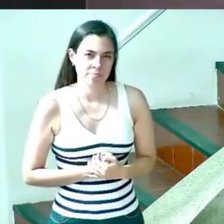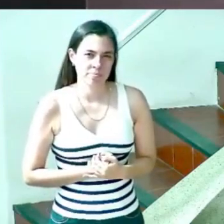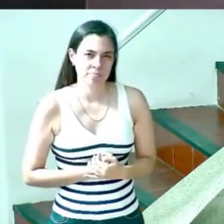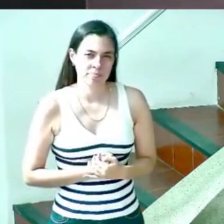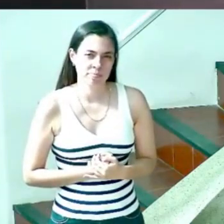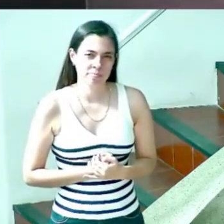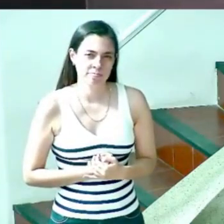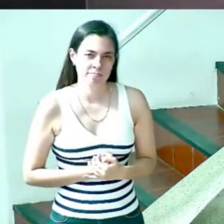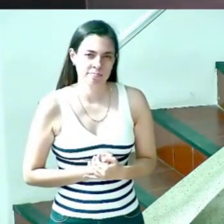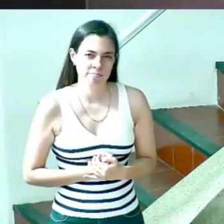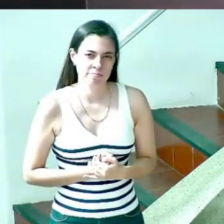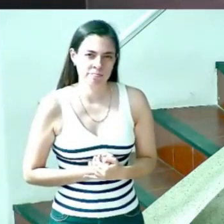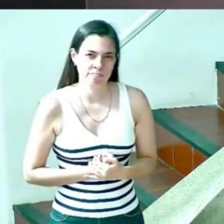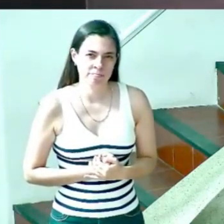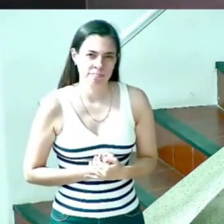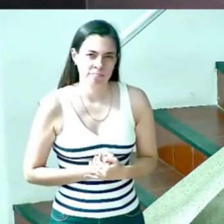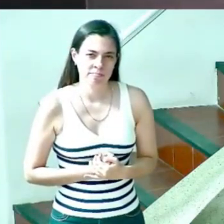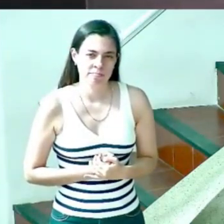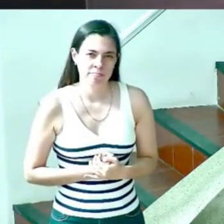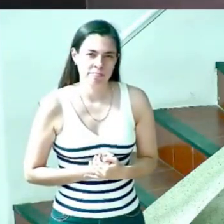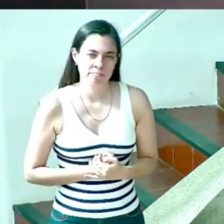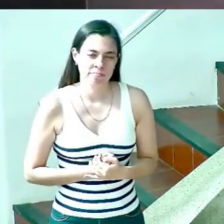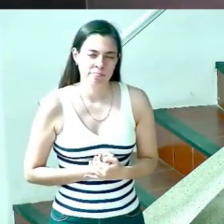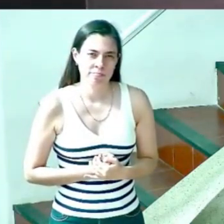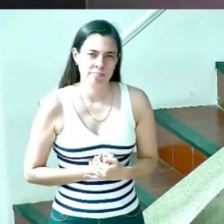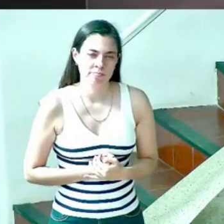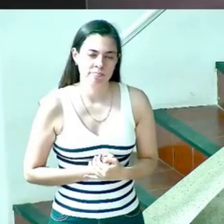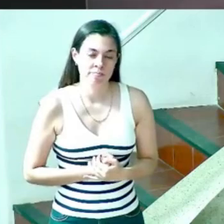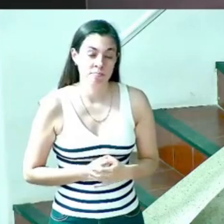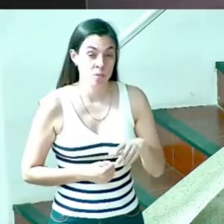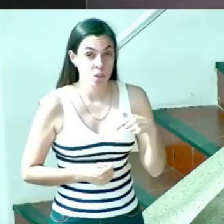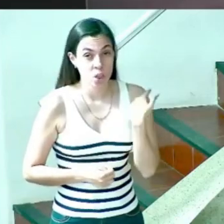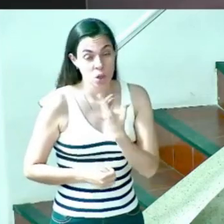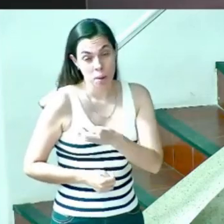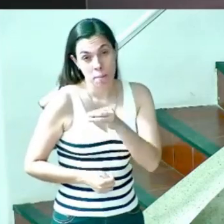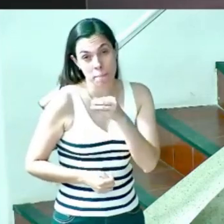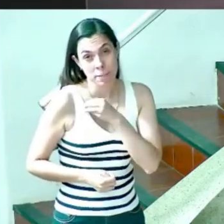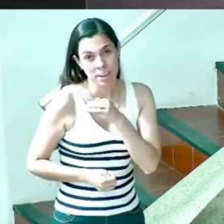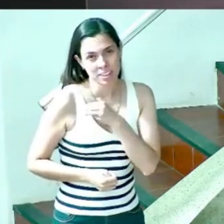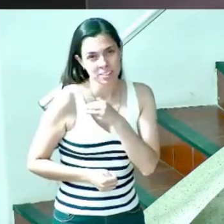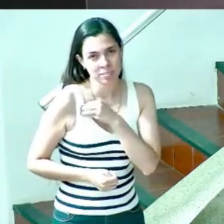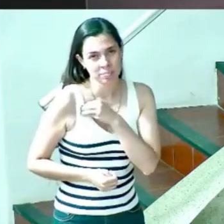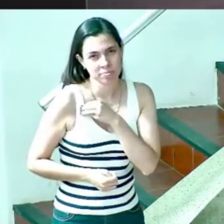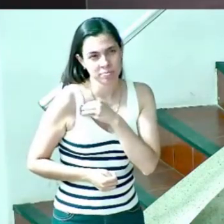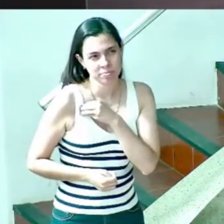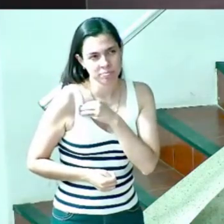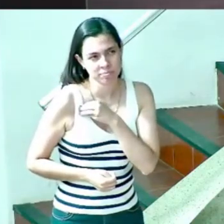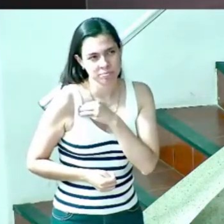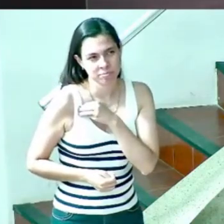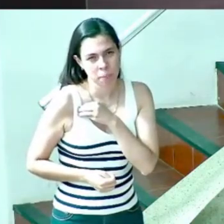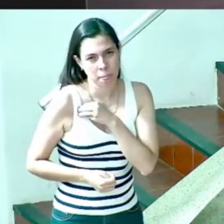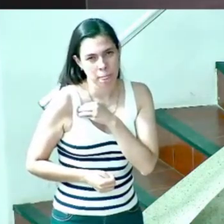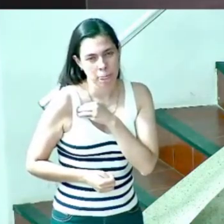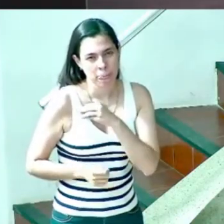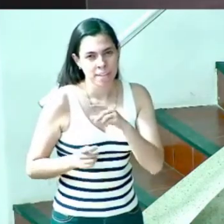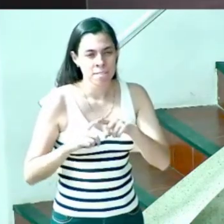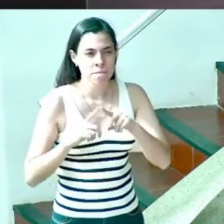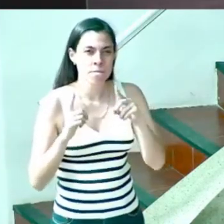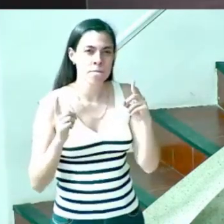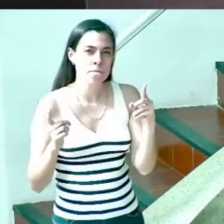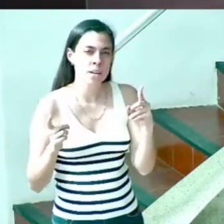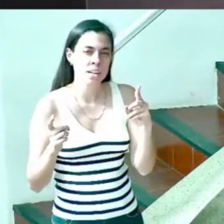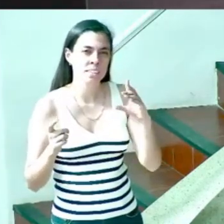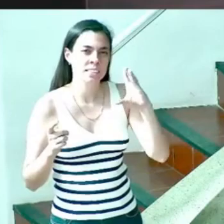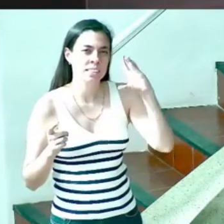quem somos, pecadores, merecedores da ira de Deus, da justiça de Deus, mas fomos